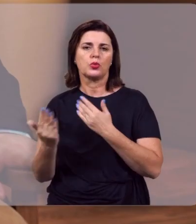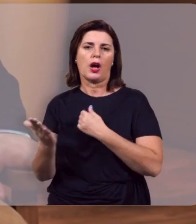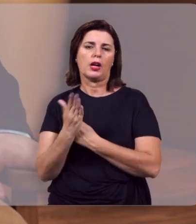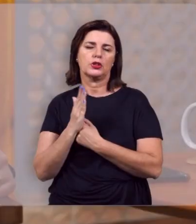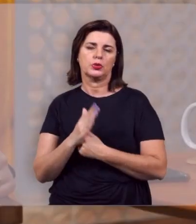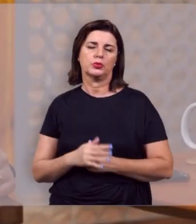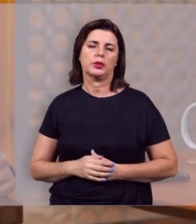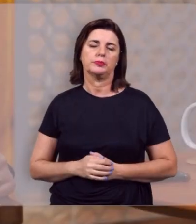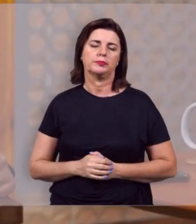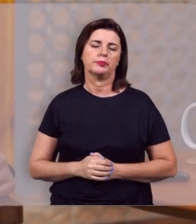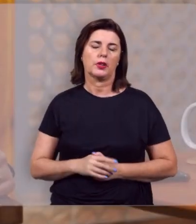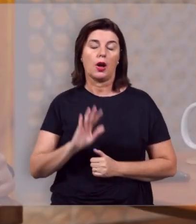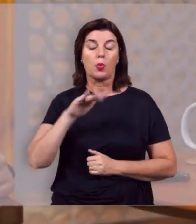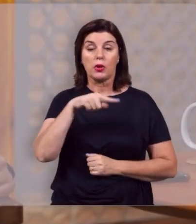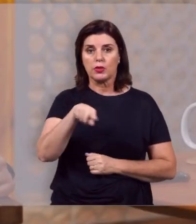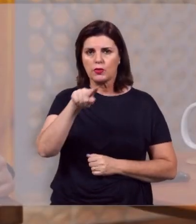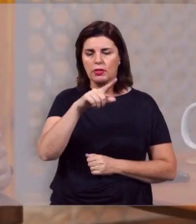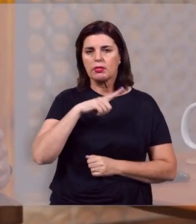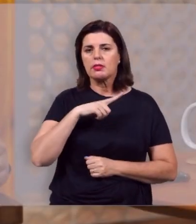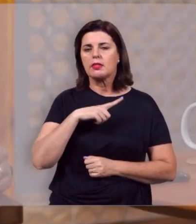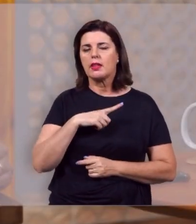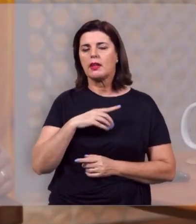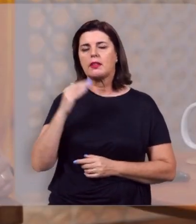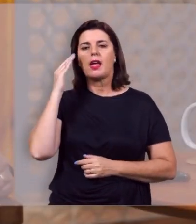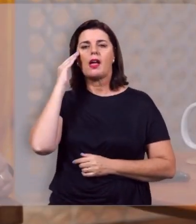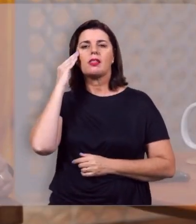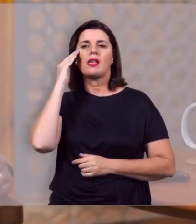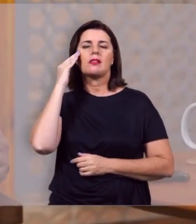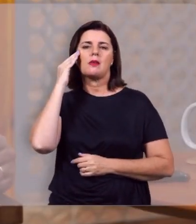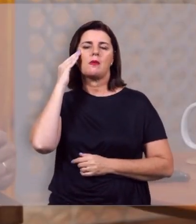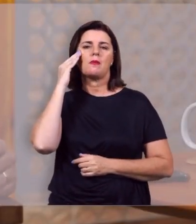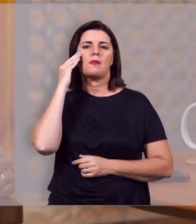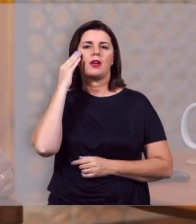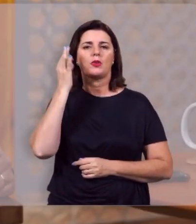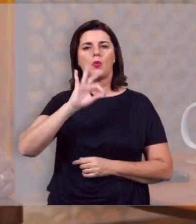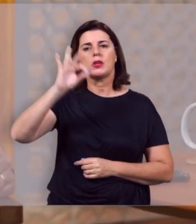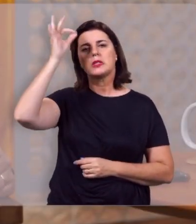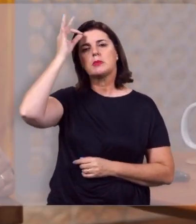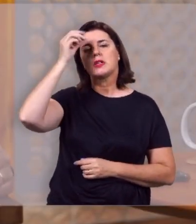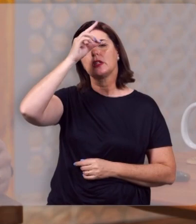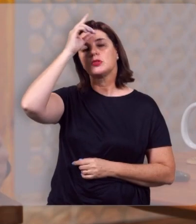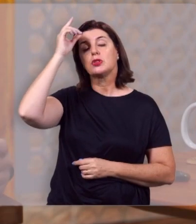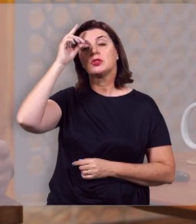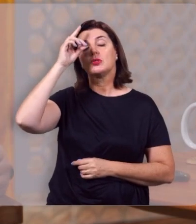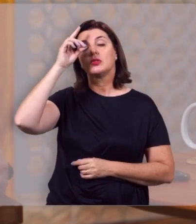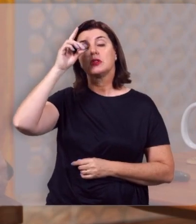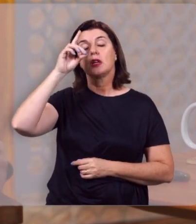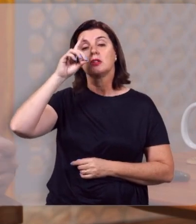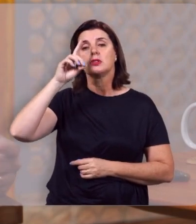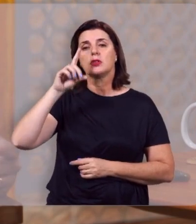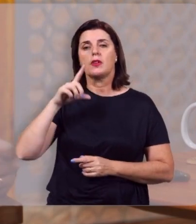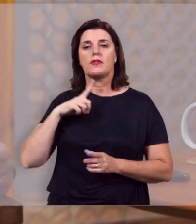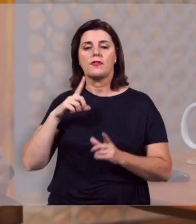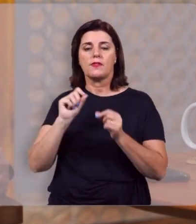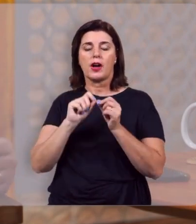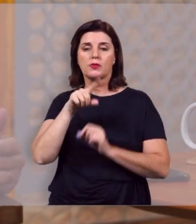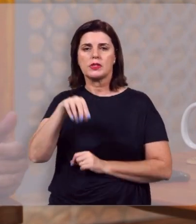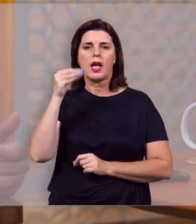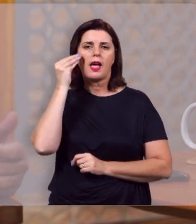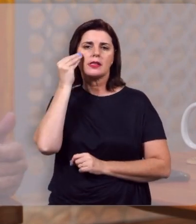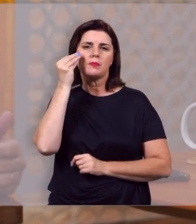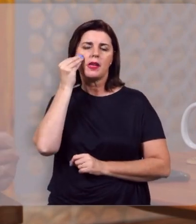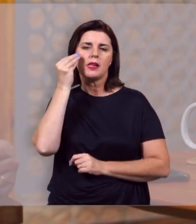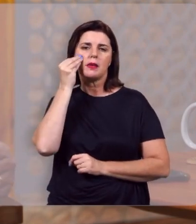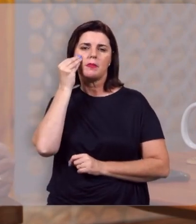Cristo Jesus. Amém. Quando você tem, então, essa compreensão, o Espírito de Deus faz com que você experimente